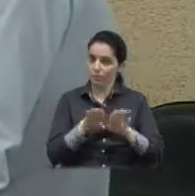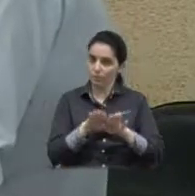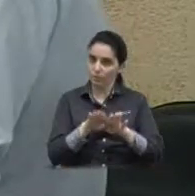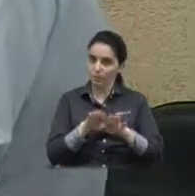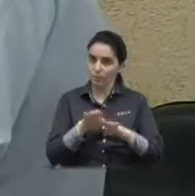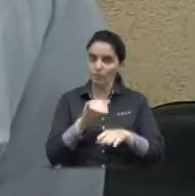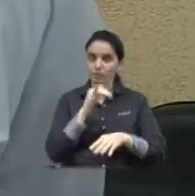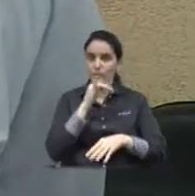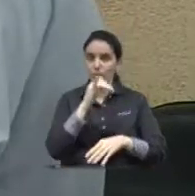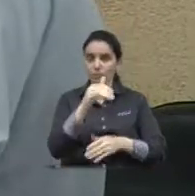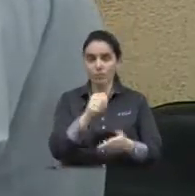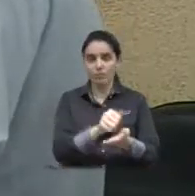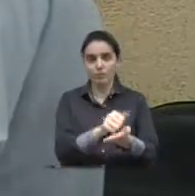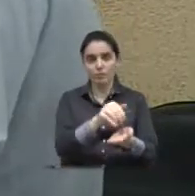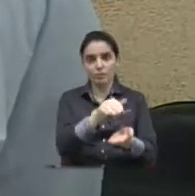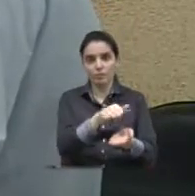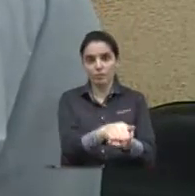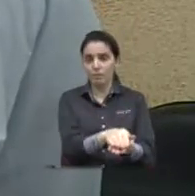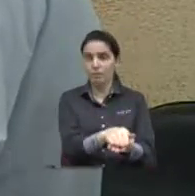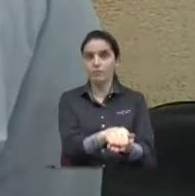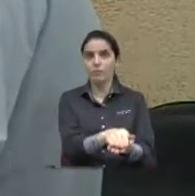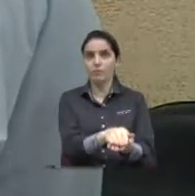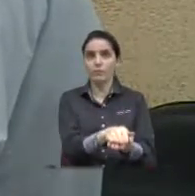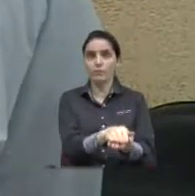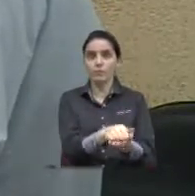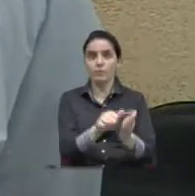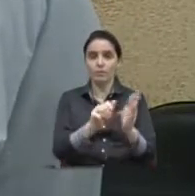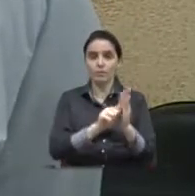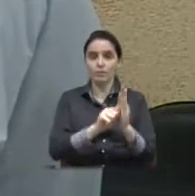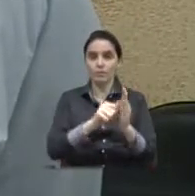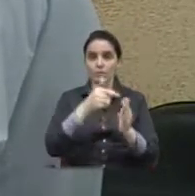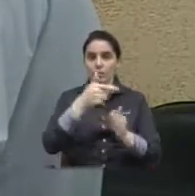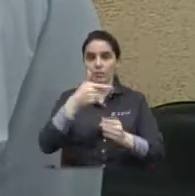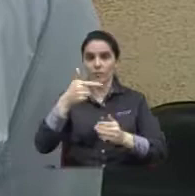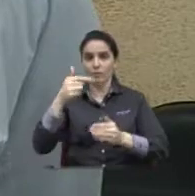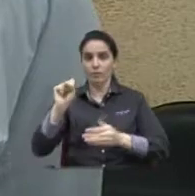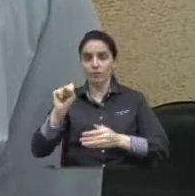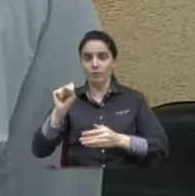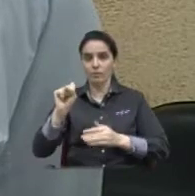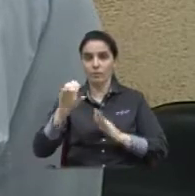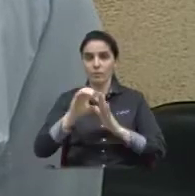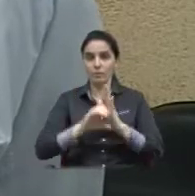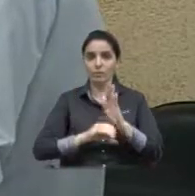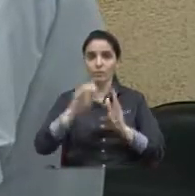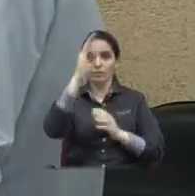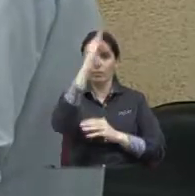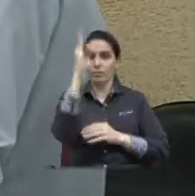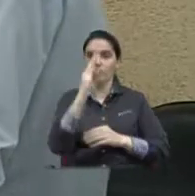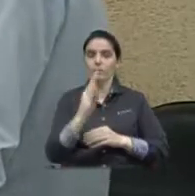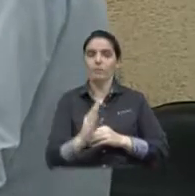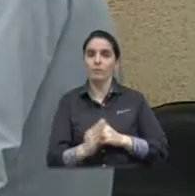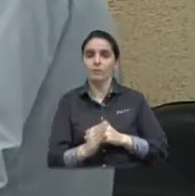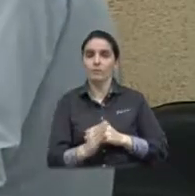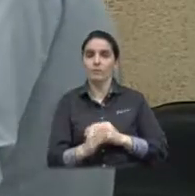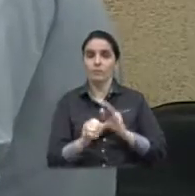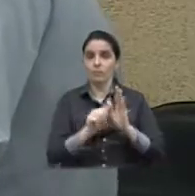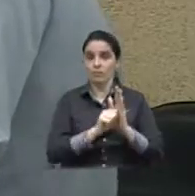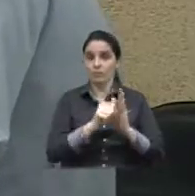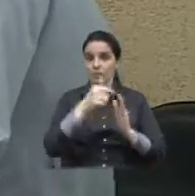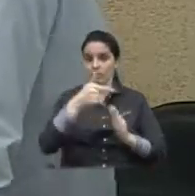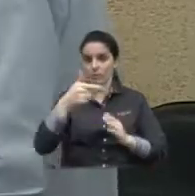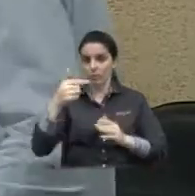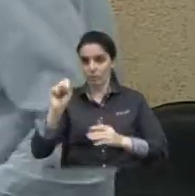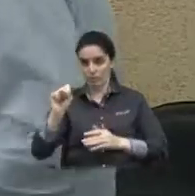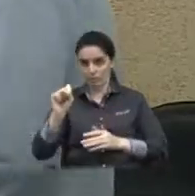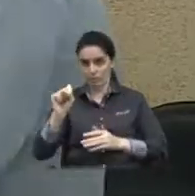a aplicação da multa prevista no artigo 228 do Código Brasileiro. O artigo 228,